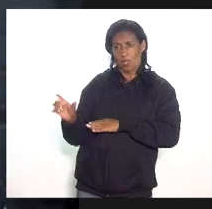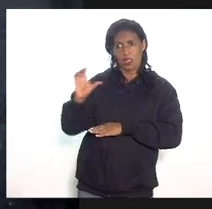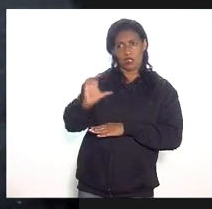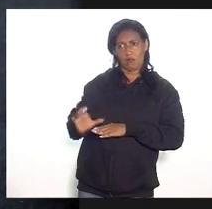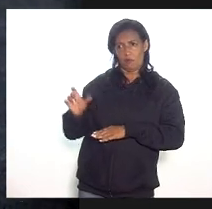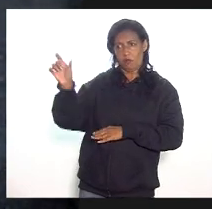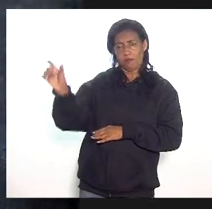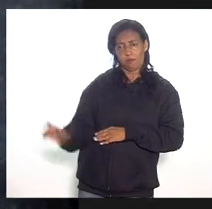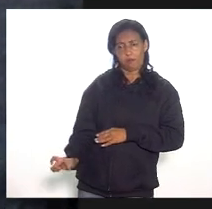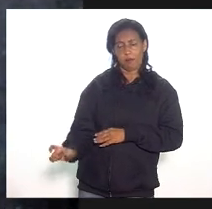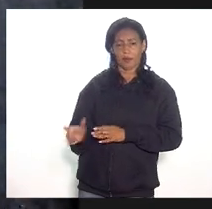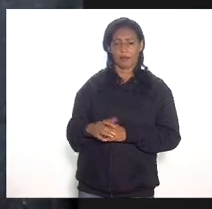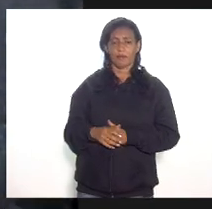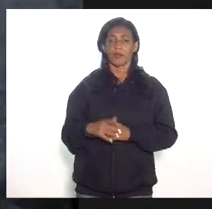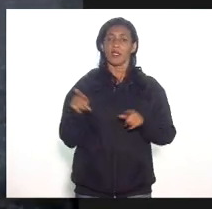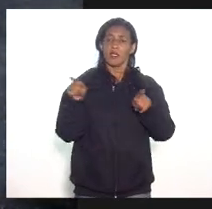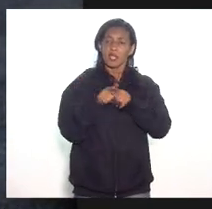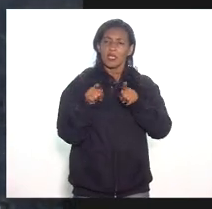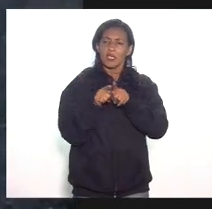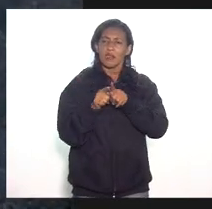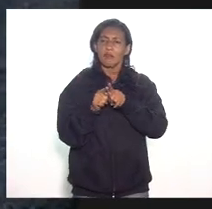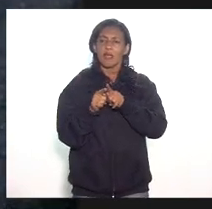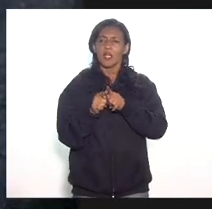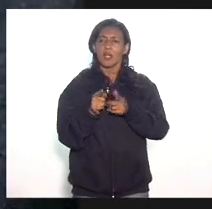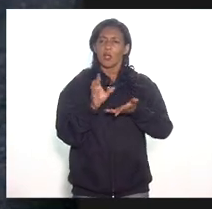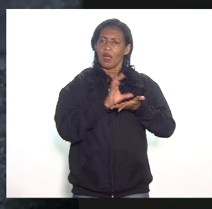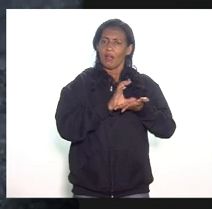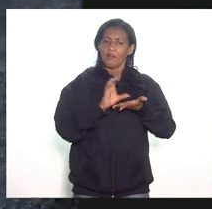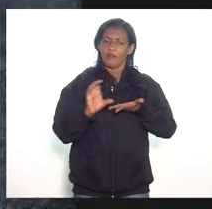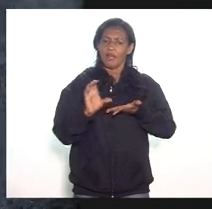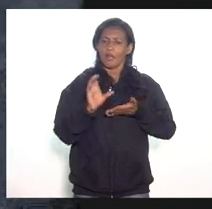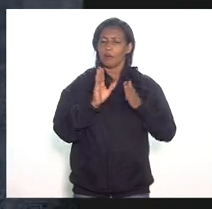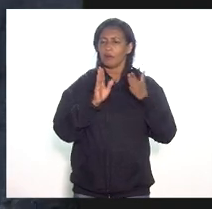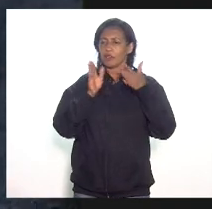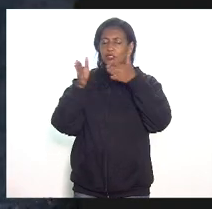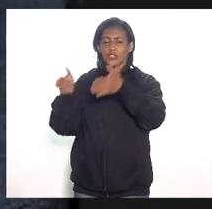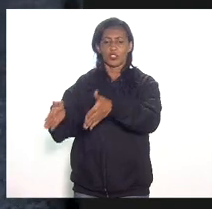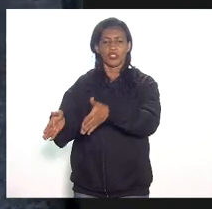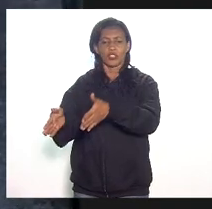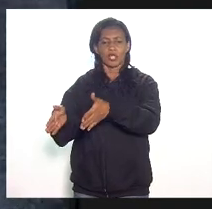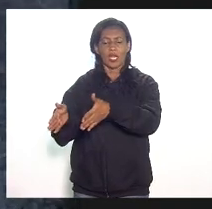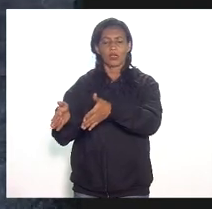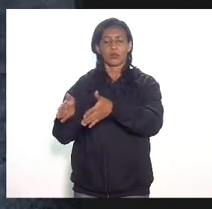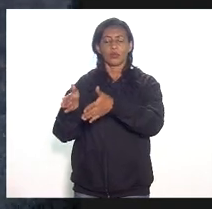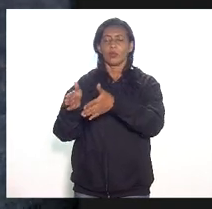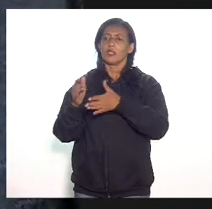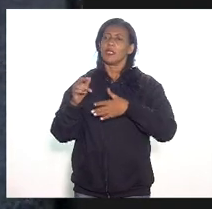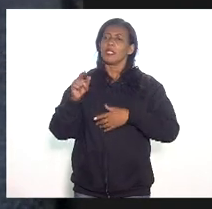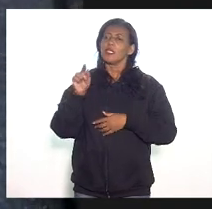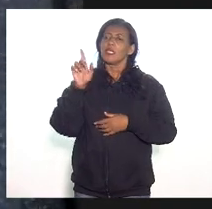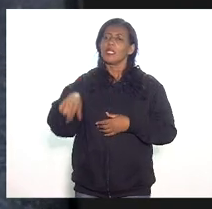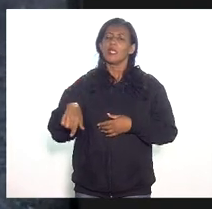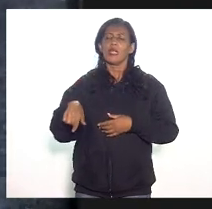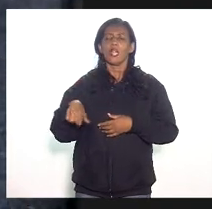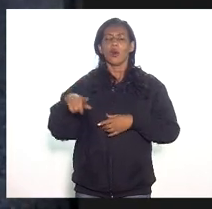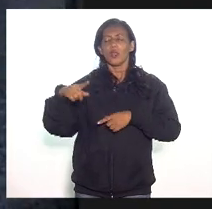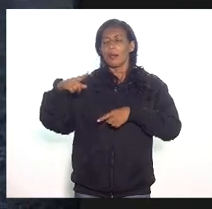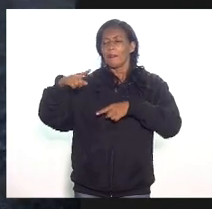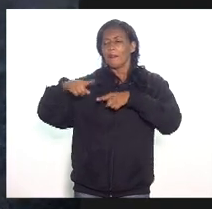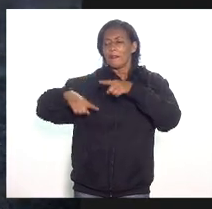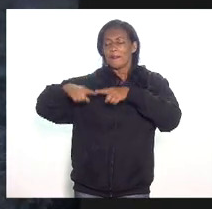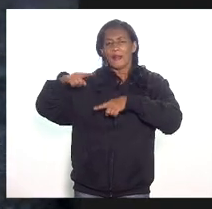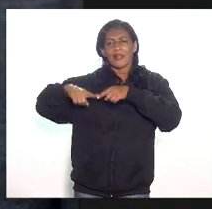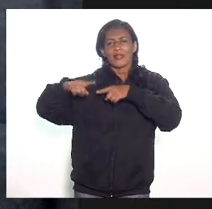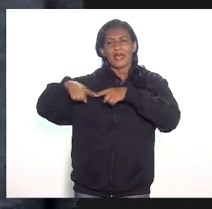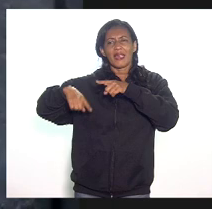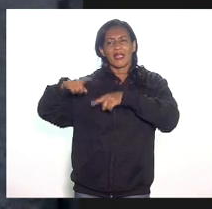as sanções pecuniárias, como disse, vai ser revertida... Aliás, ele cria uma sanção pecuniária que é matéria privativa da